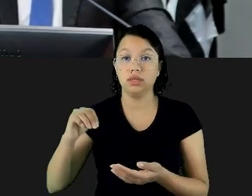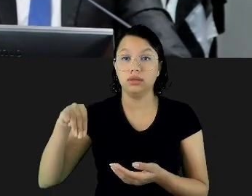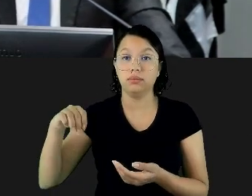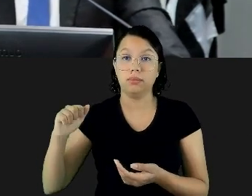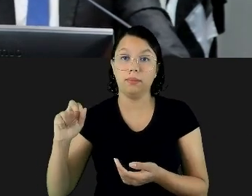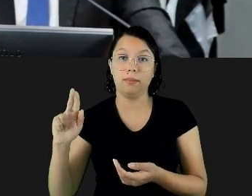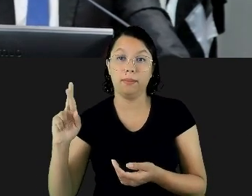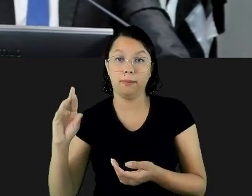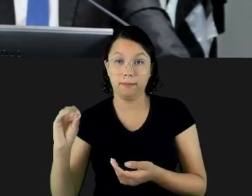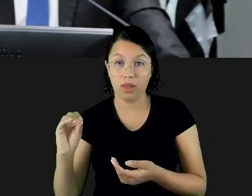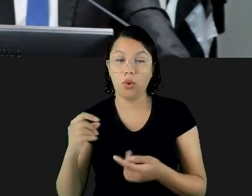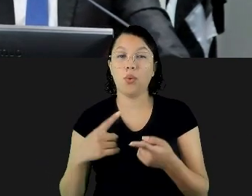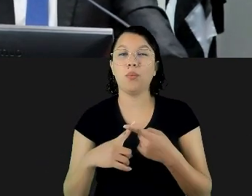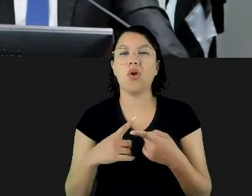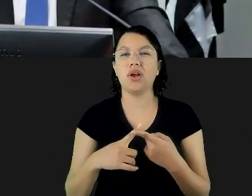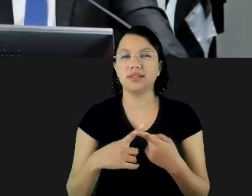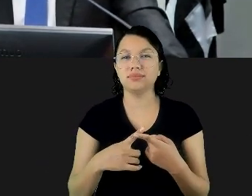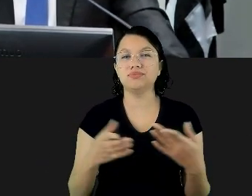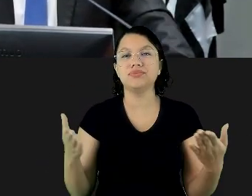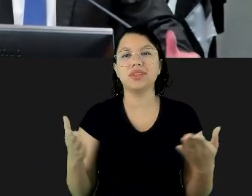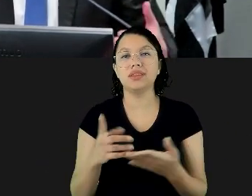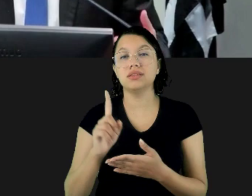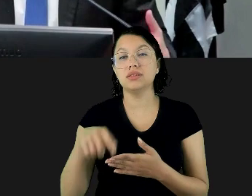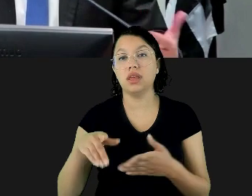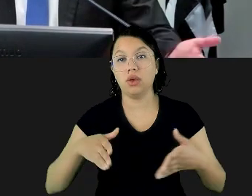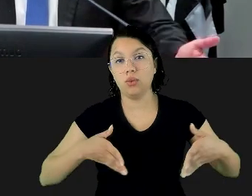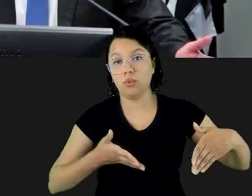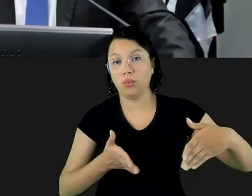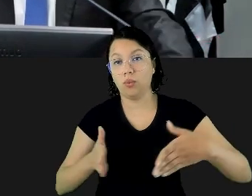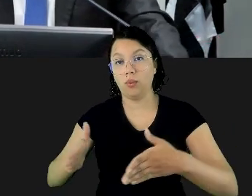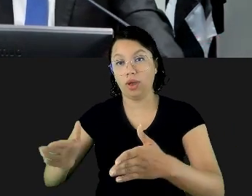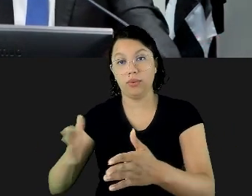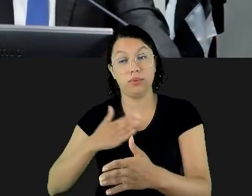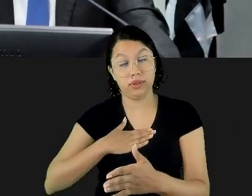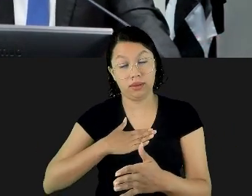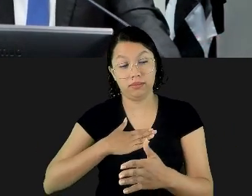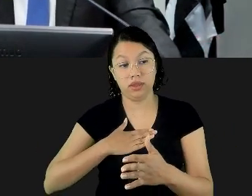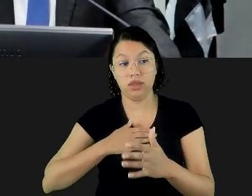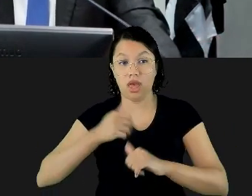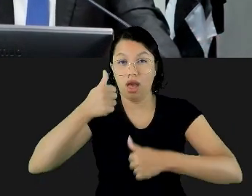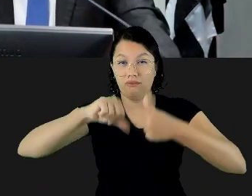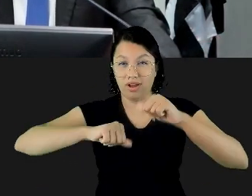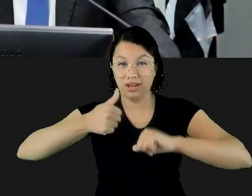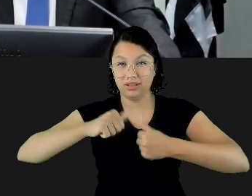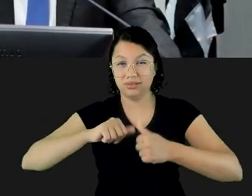Porque esse é um caminho que, na minha avaliação, não tem mais volta.